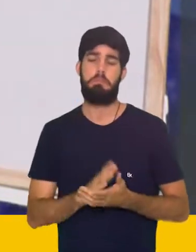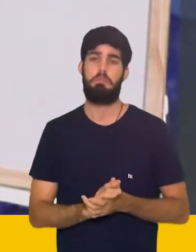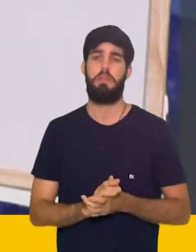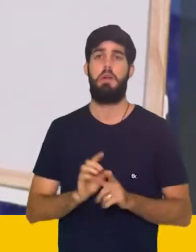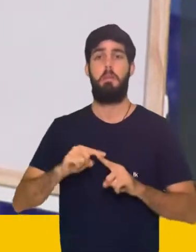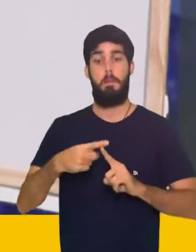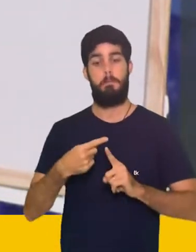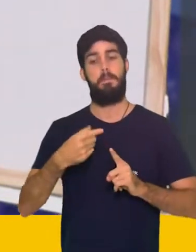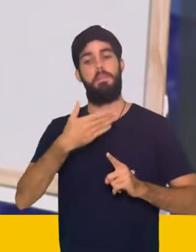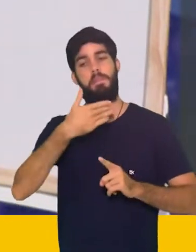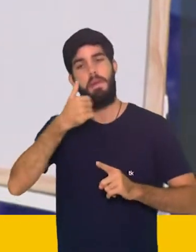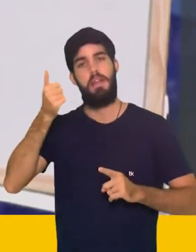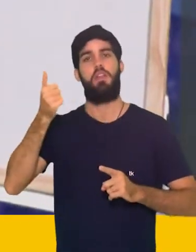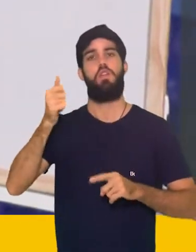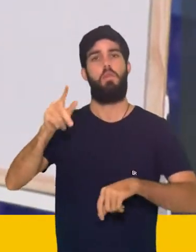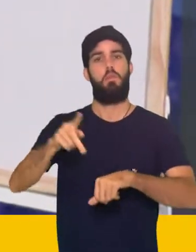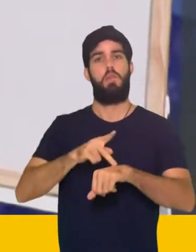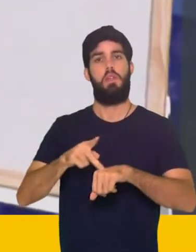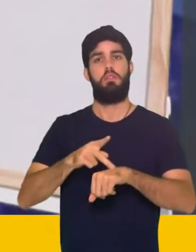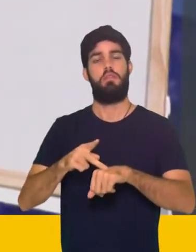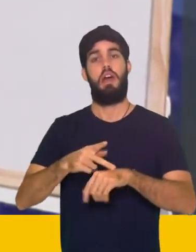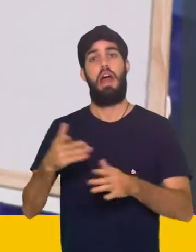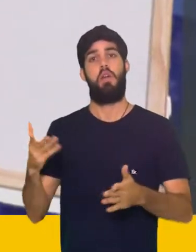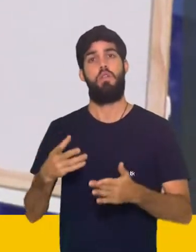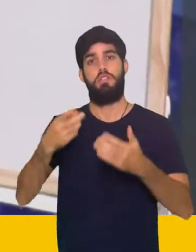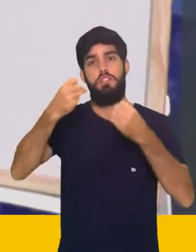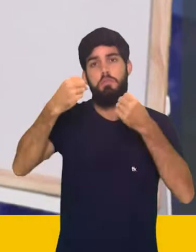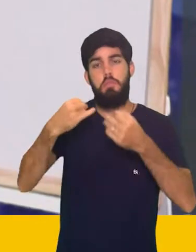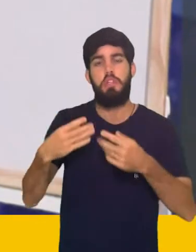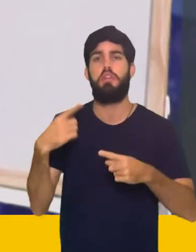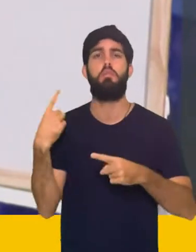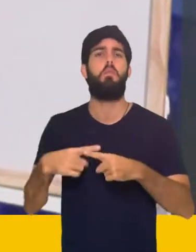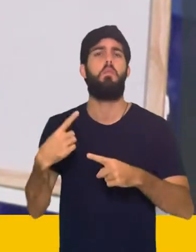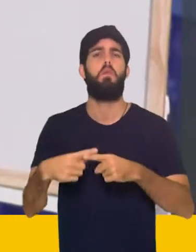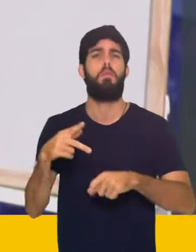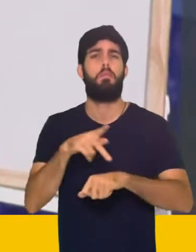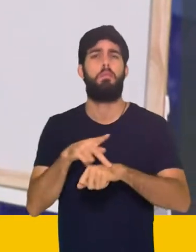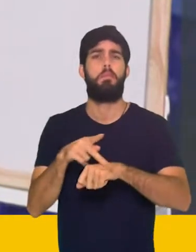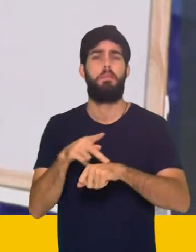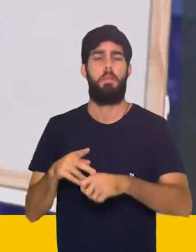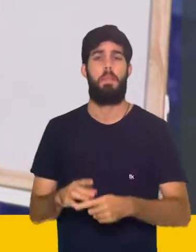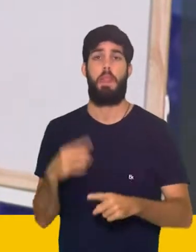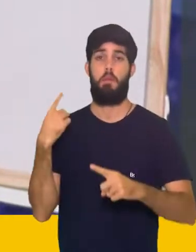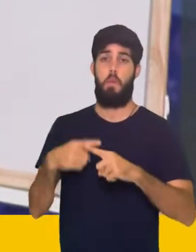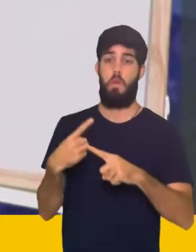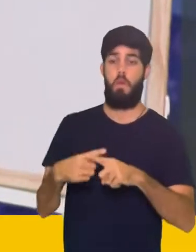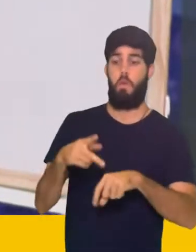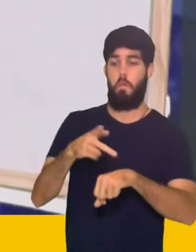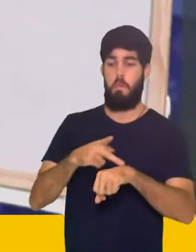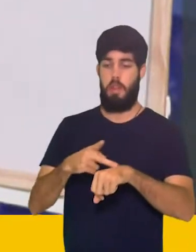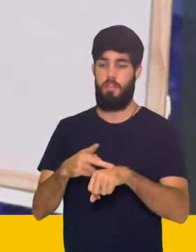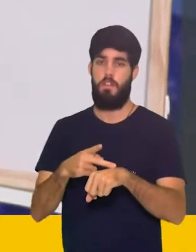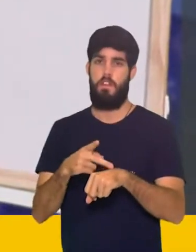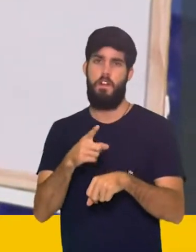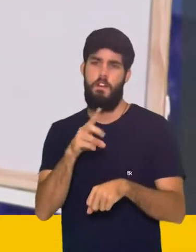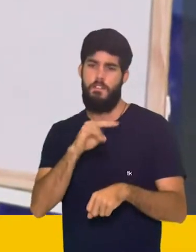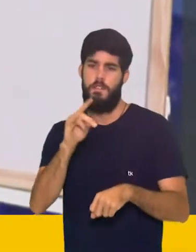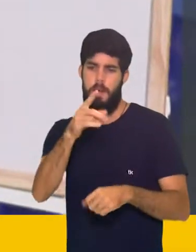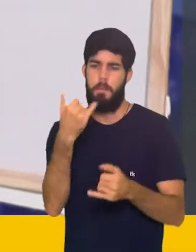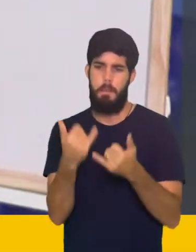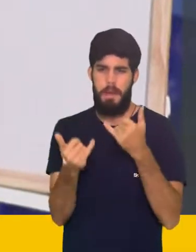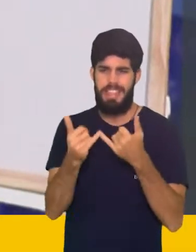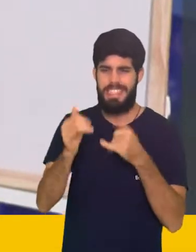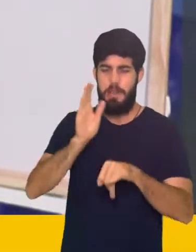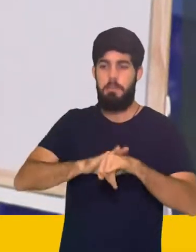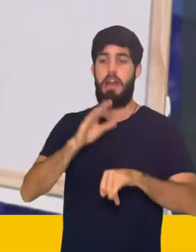preferência deveria ser preta e agora me justifique por que preta. Né? Aí você diz, porque o preto vai deixar você mais magrinha,